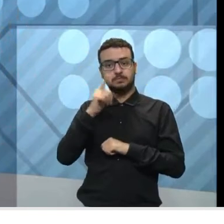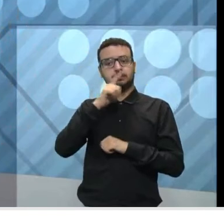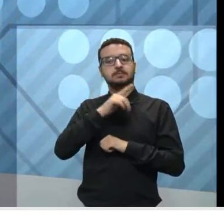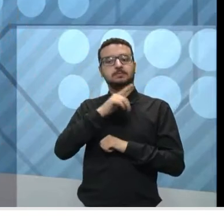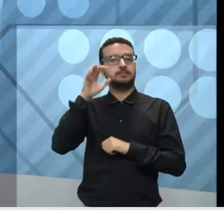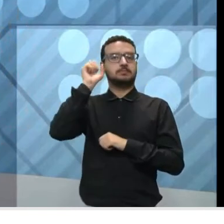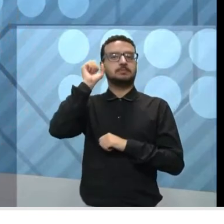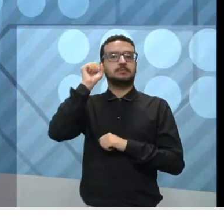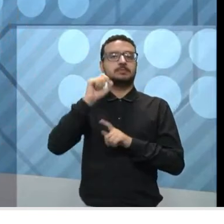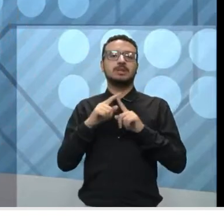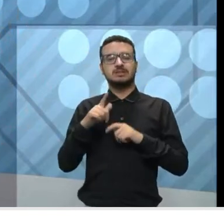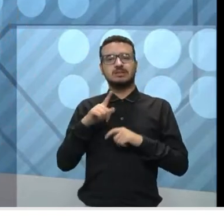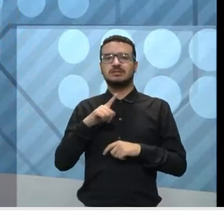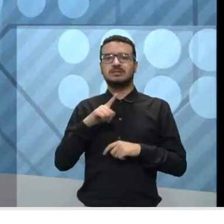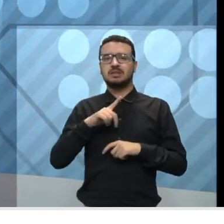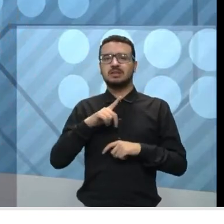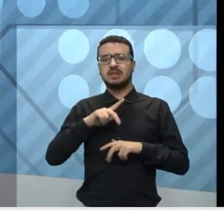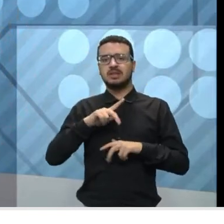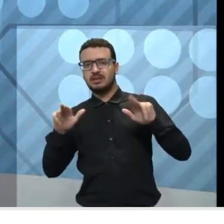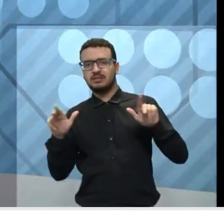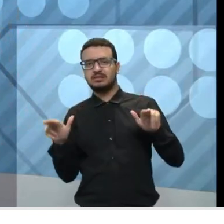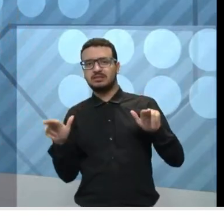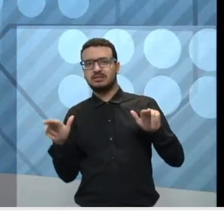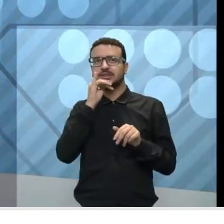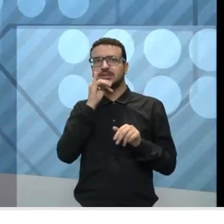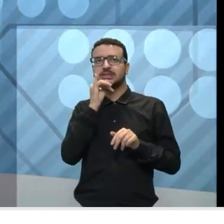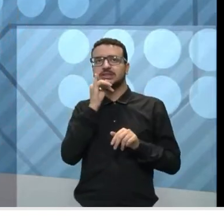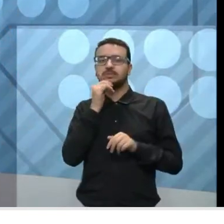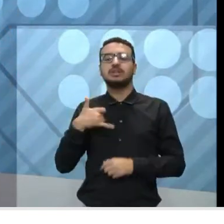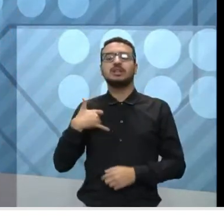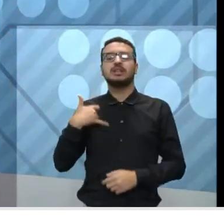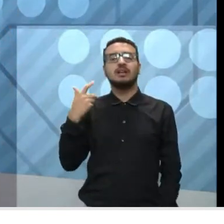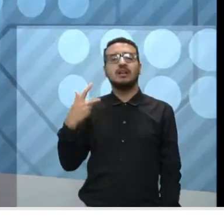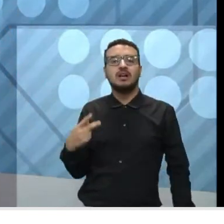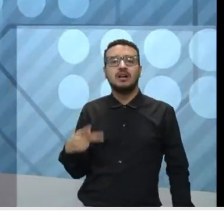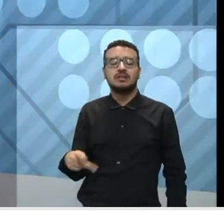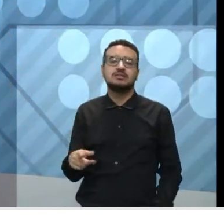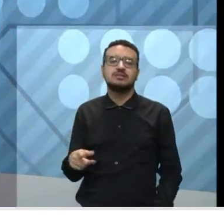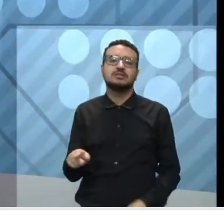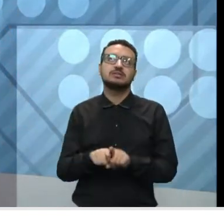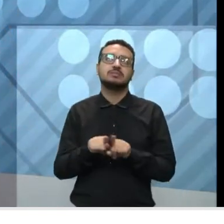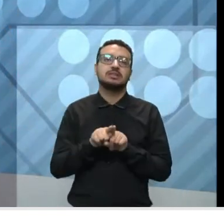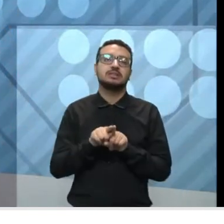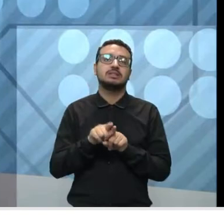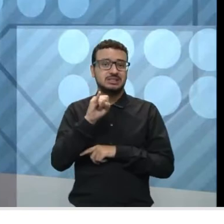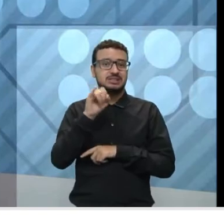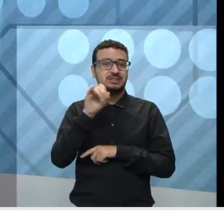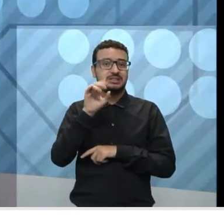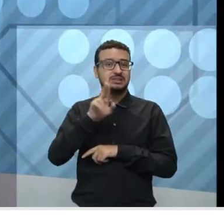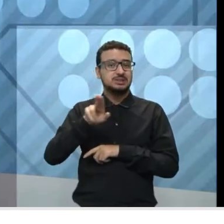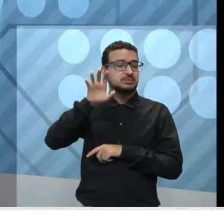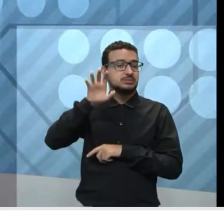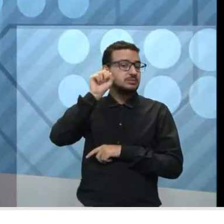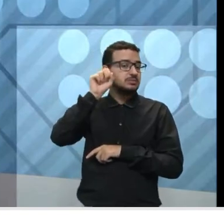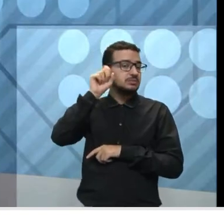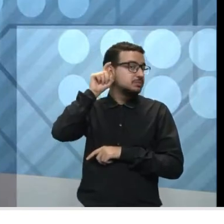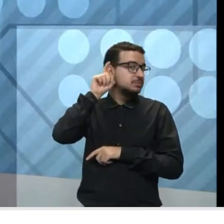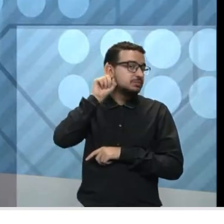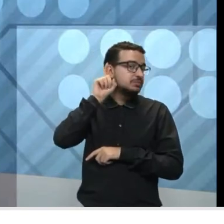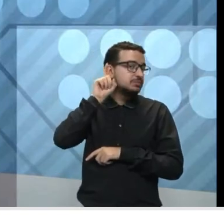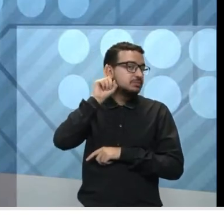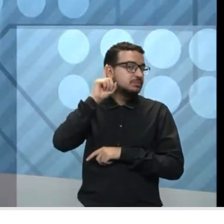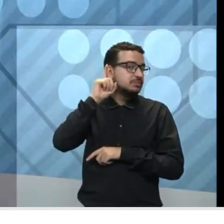indivíduo tem? O indivíduo usa aparelho, não é sempre, todos os dias. Então é importante saber o uso do aparelho, a